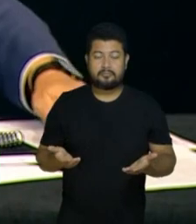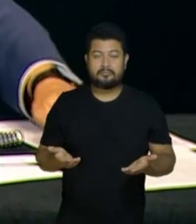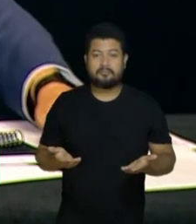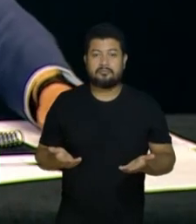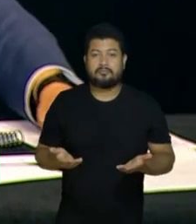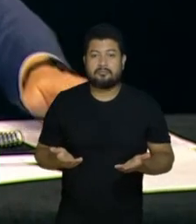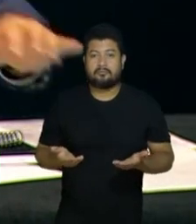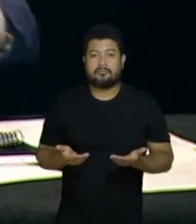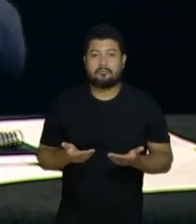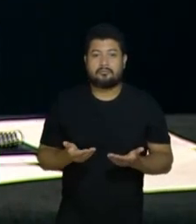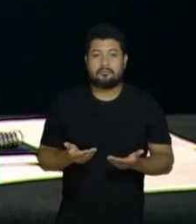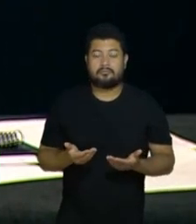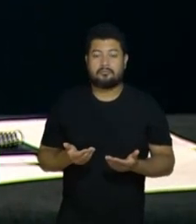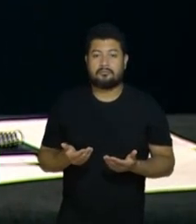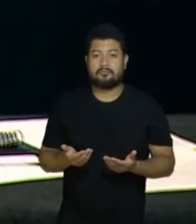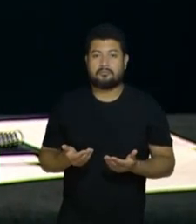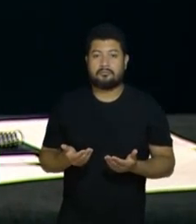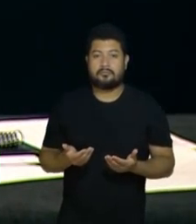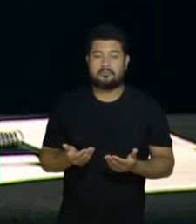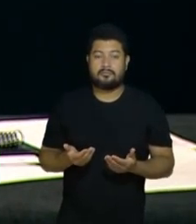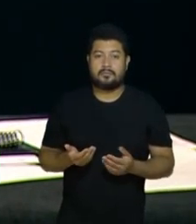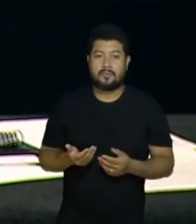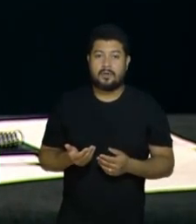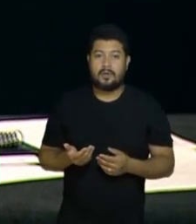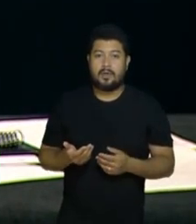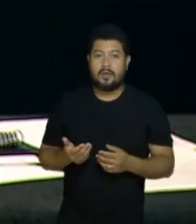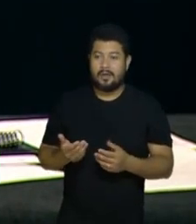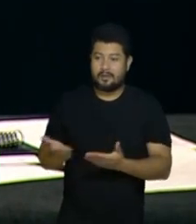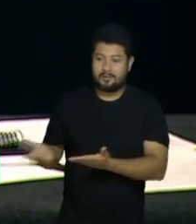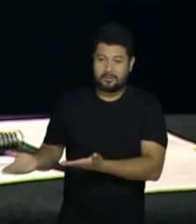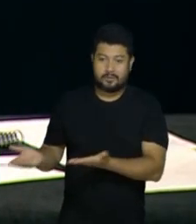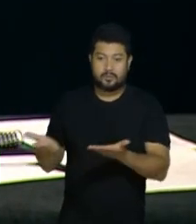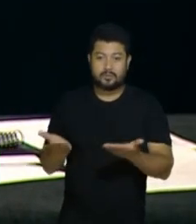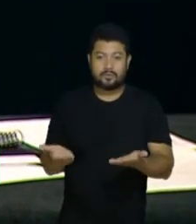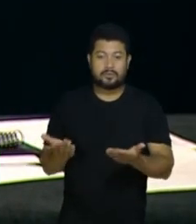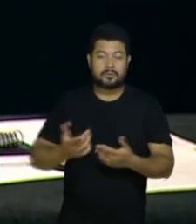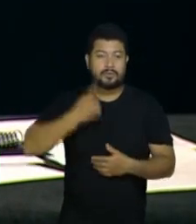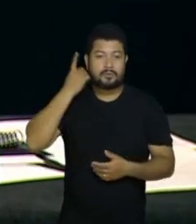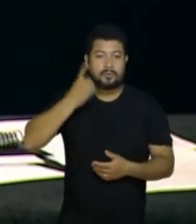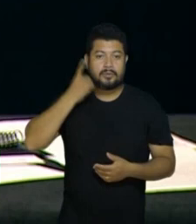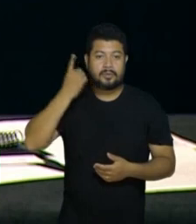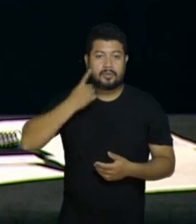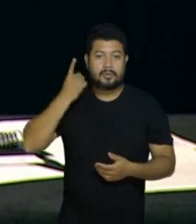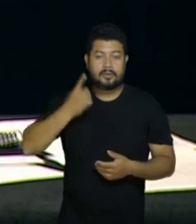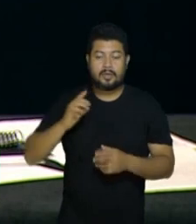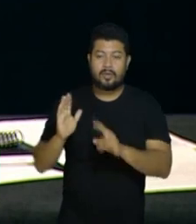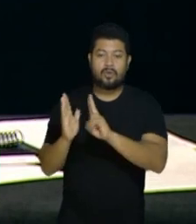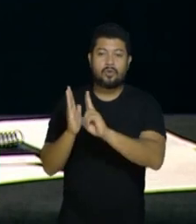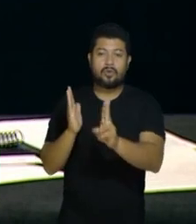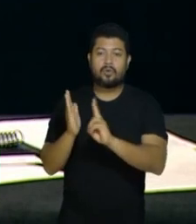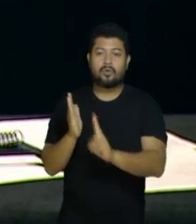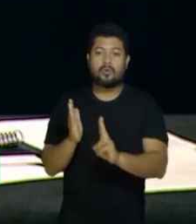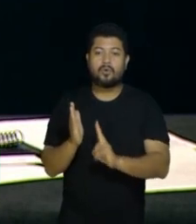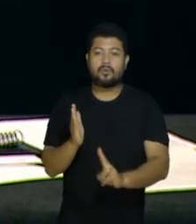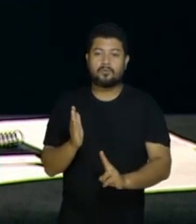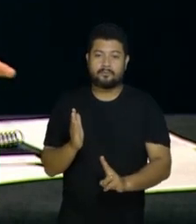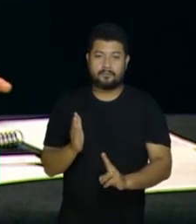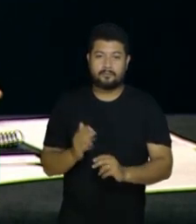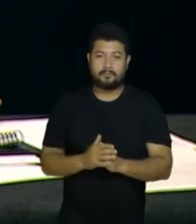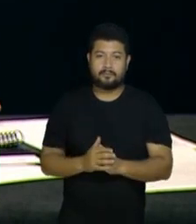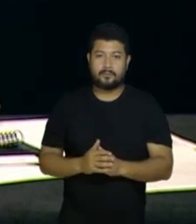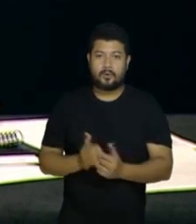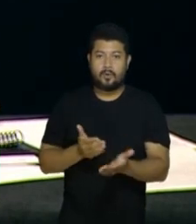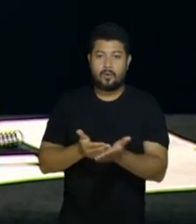ir apresentando a todos os nossos visitantes os nossos deputados, né? Vamos iniciar hoje pelo deputado